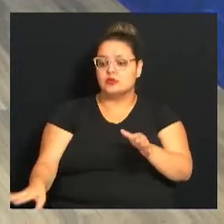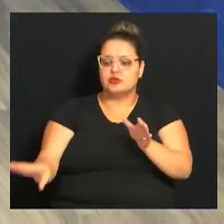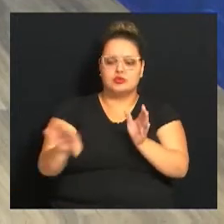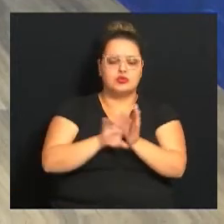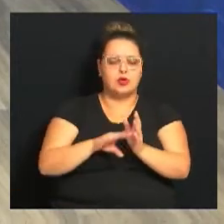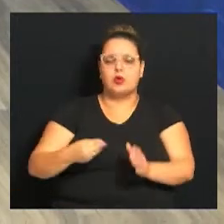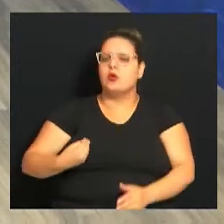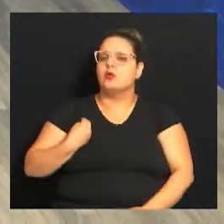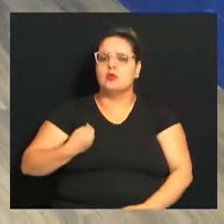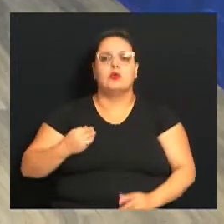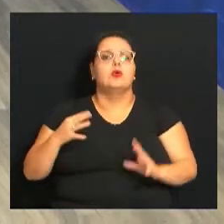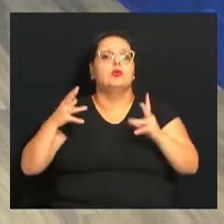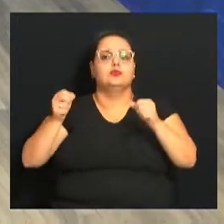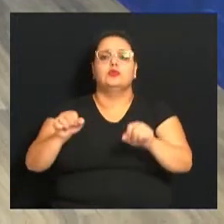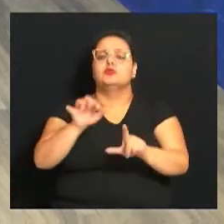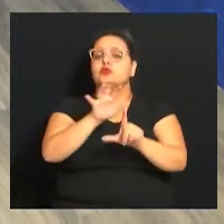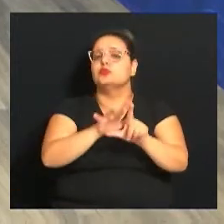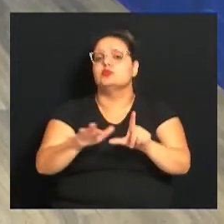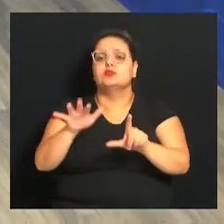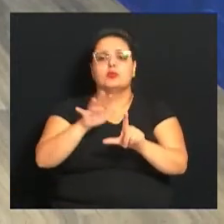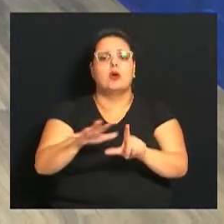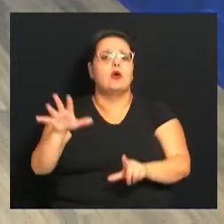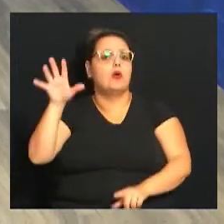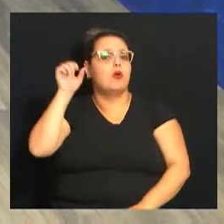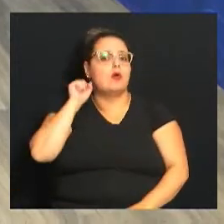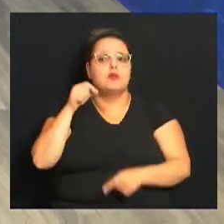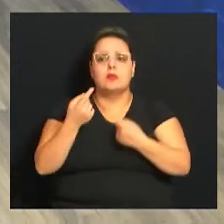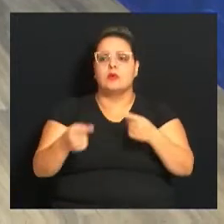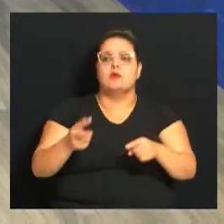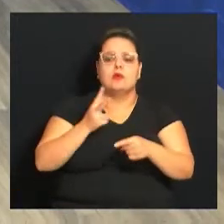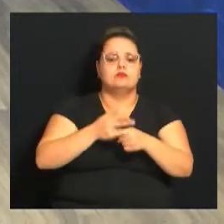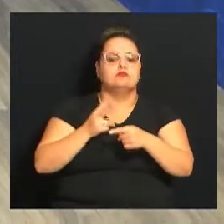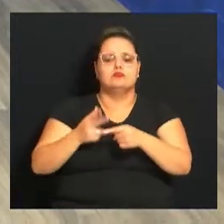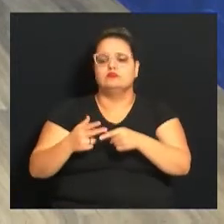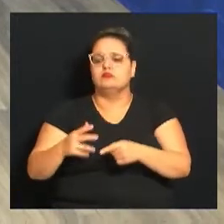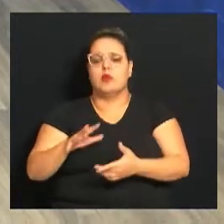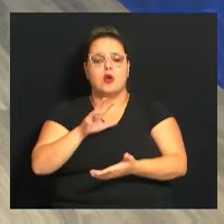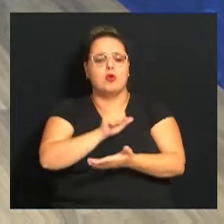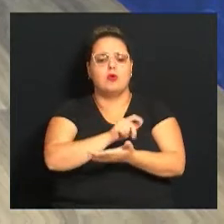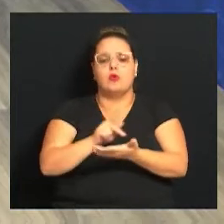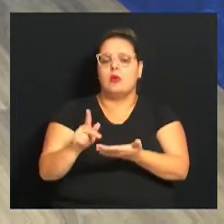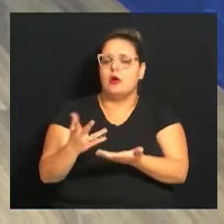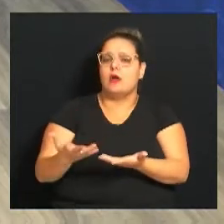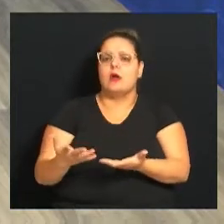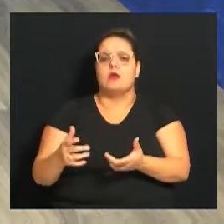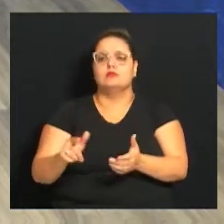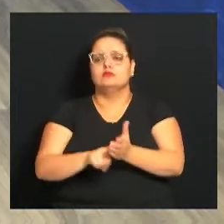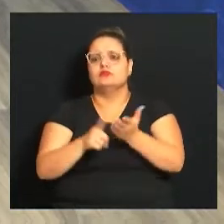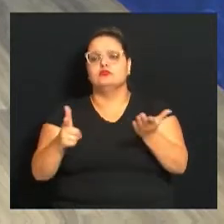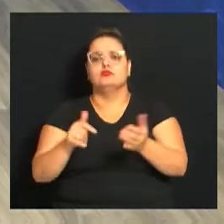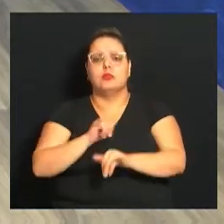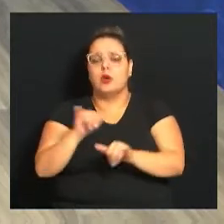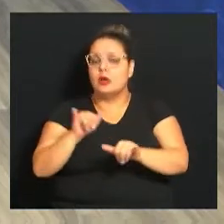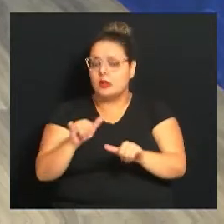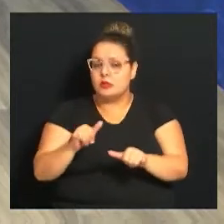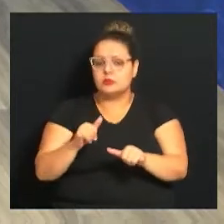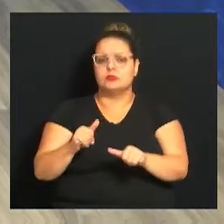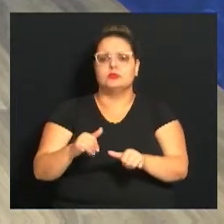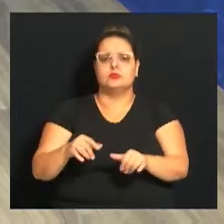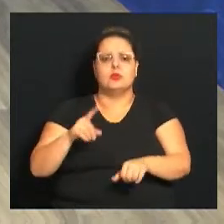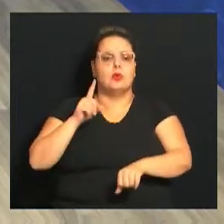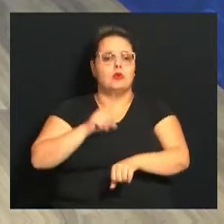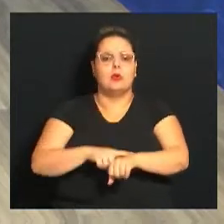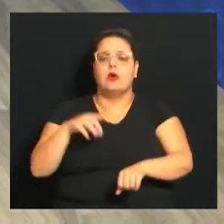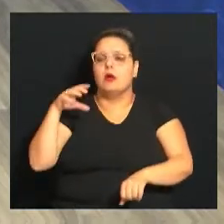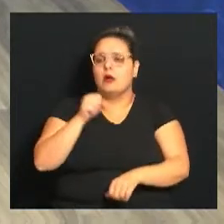streamings nos traz, desde escutar música, ver série, um aplicativo de notícia em tempo real, isso entrou de vez na nossa rotina,